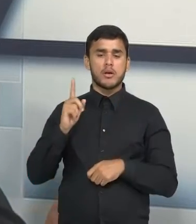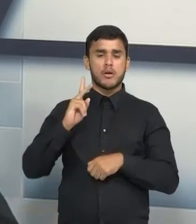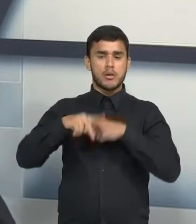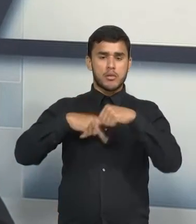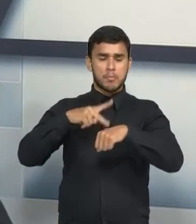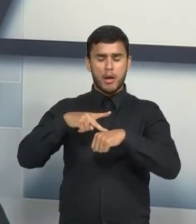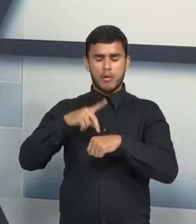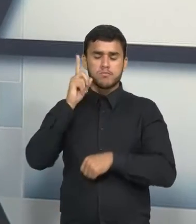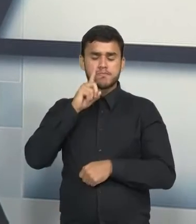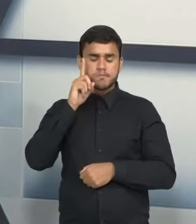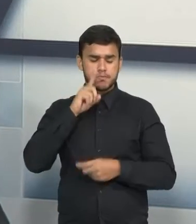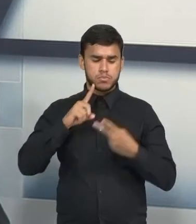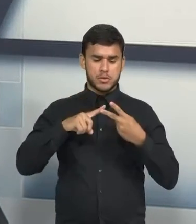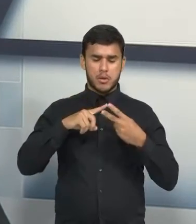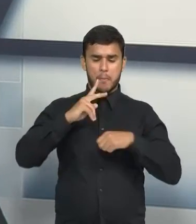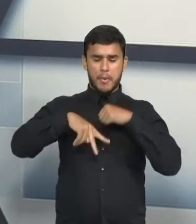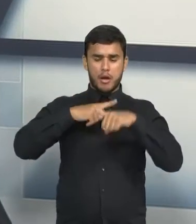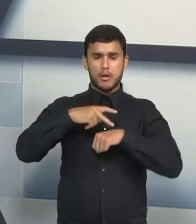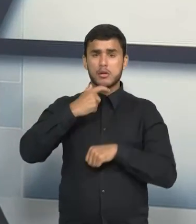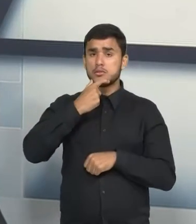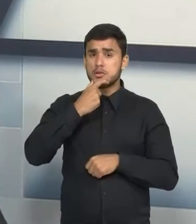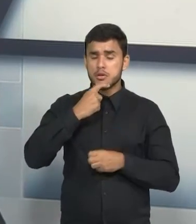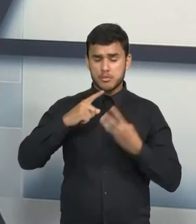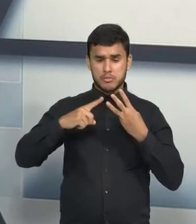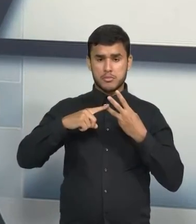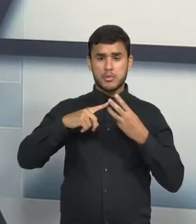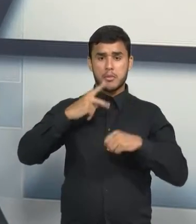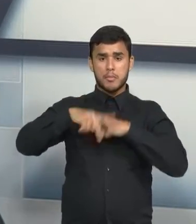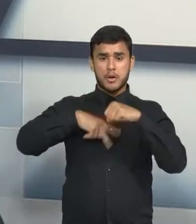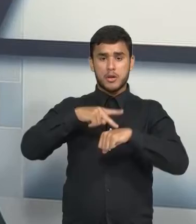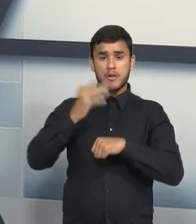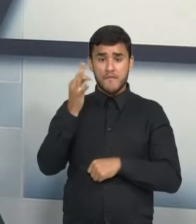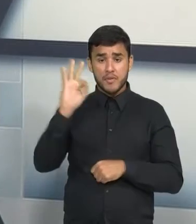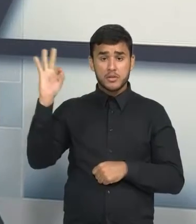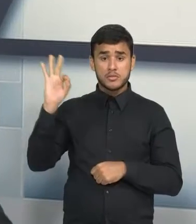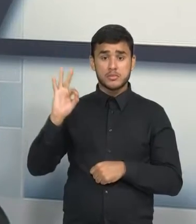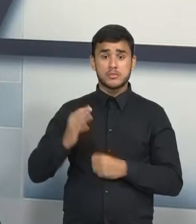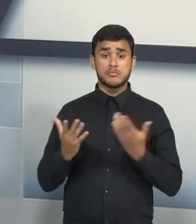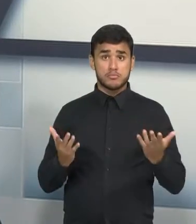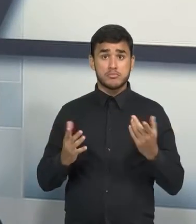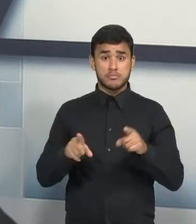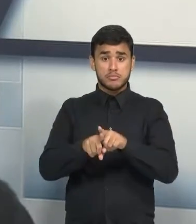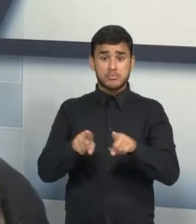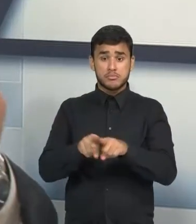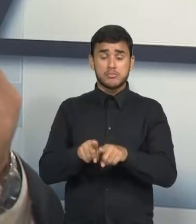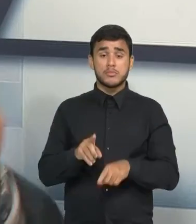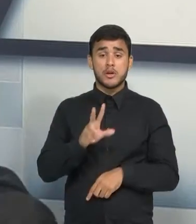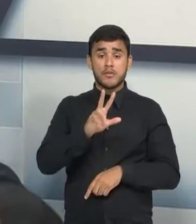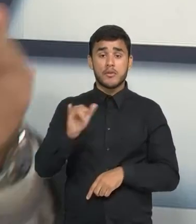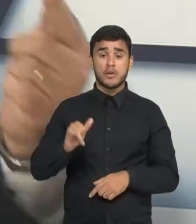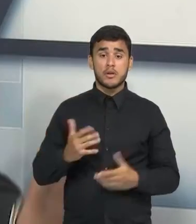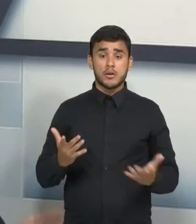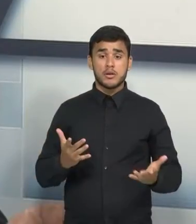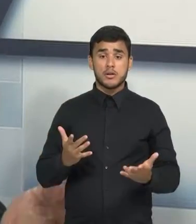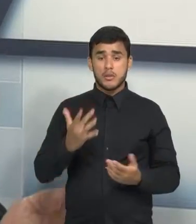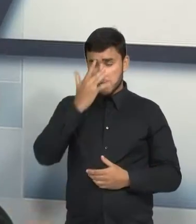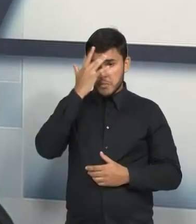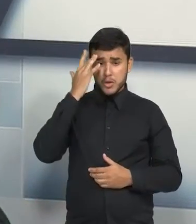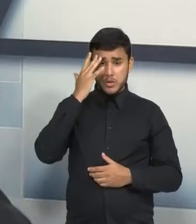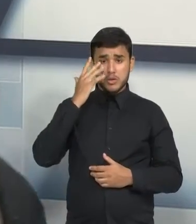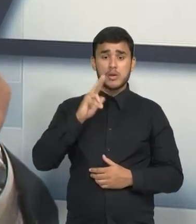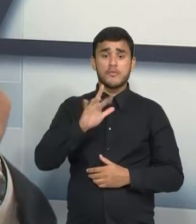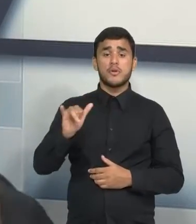governo francês, todos eles estão perdendo para terroristas, sozinho. Toma um carro, passa por cima de 10